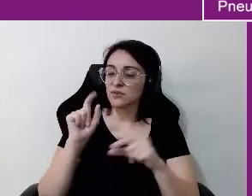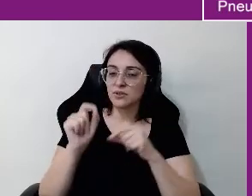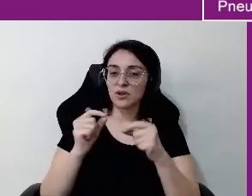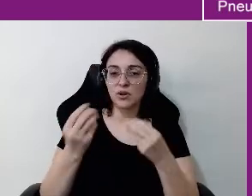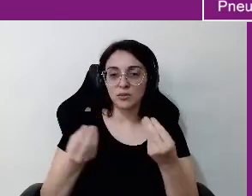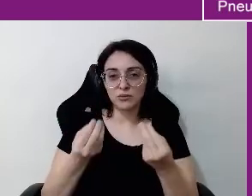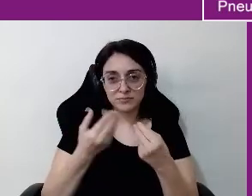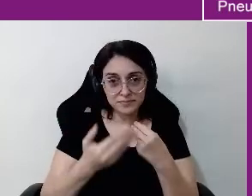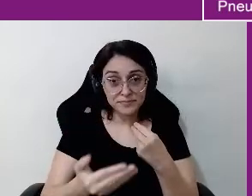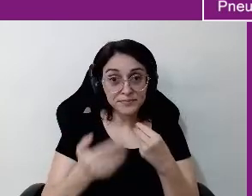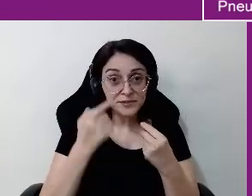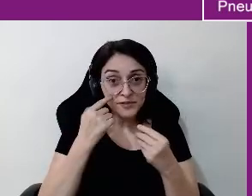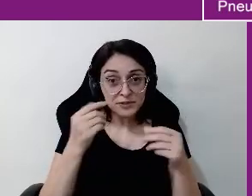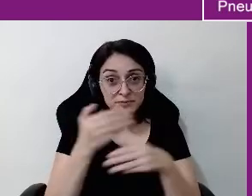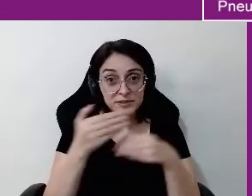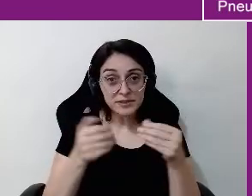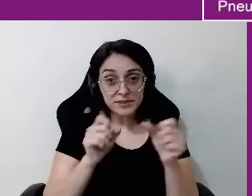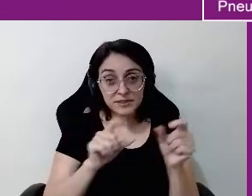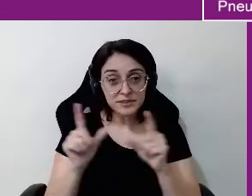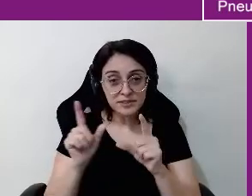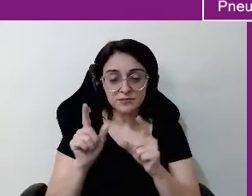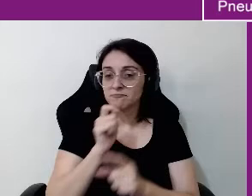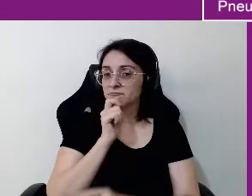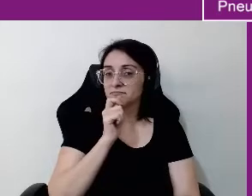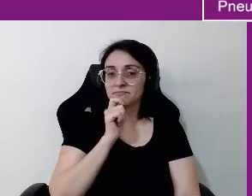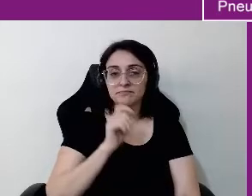Vocês estão vendo os slides?